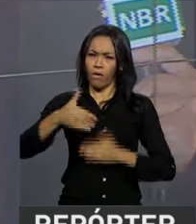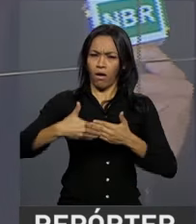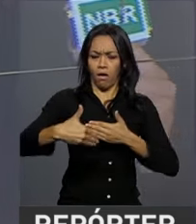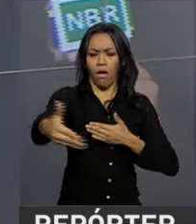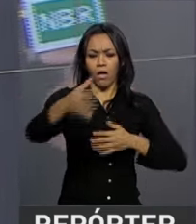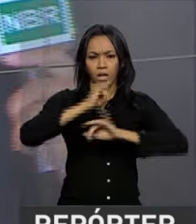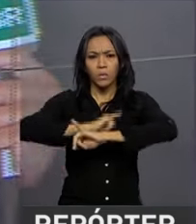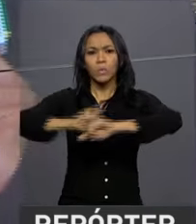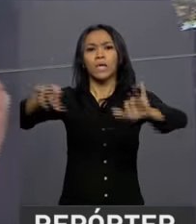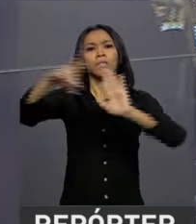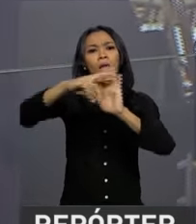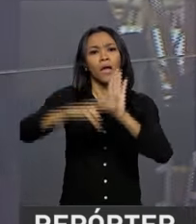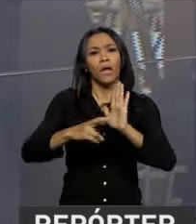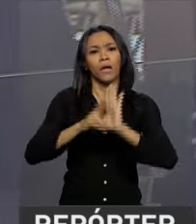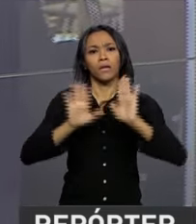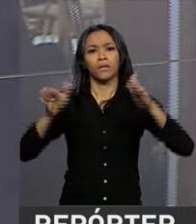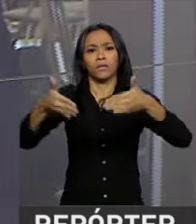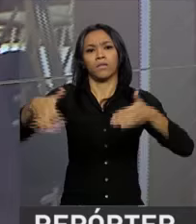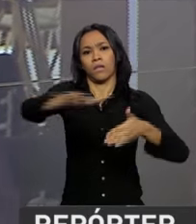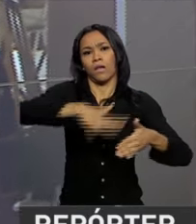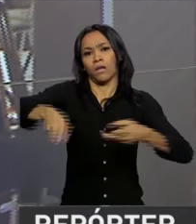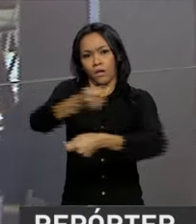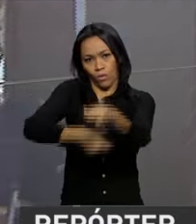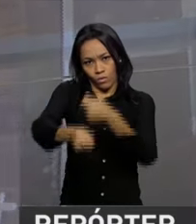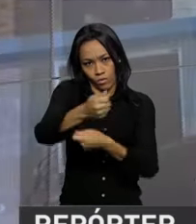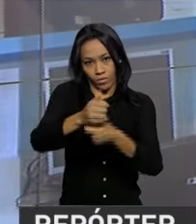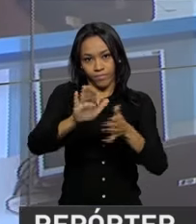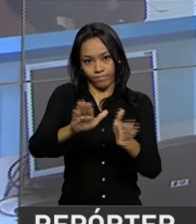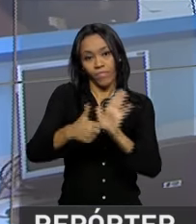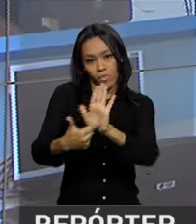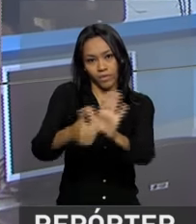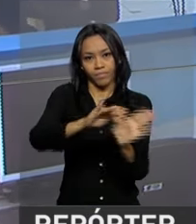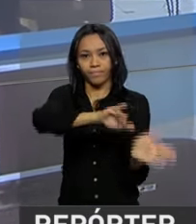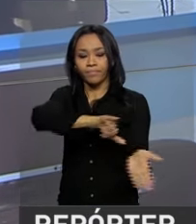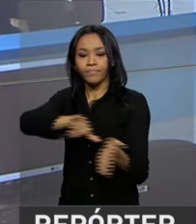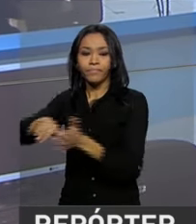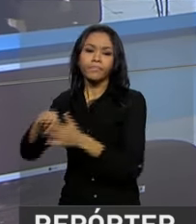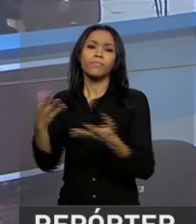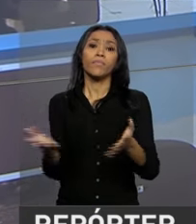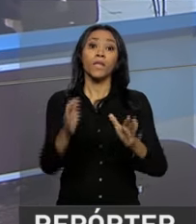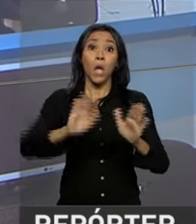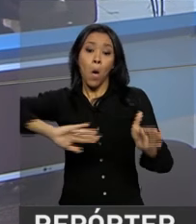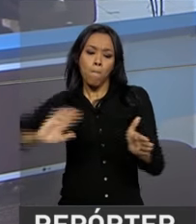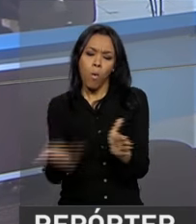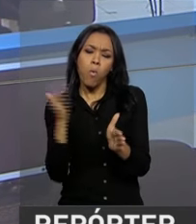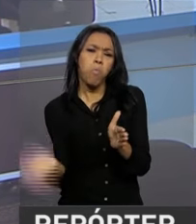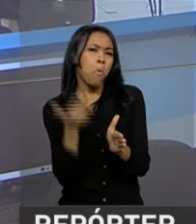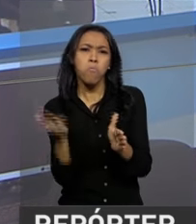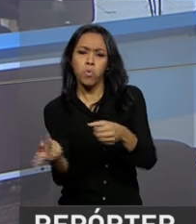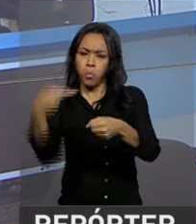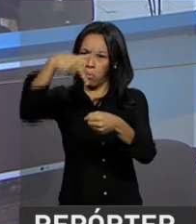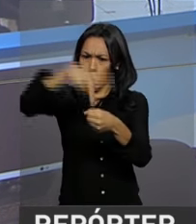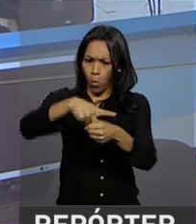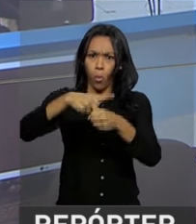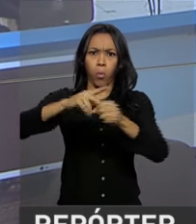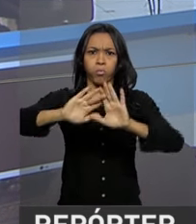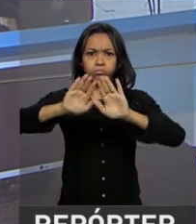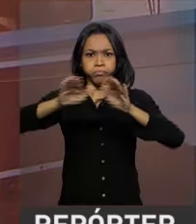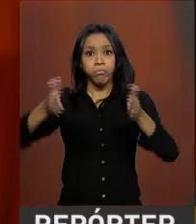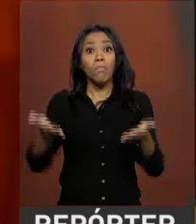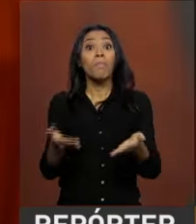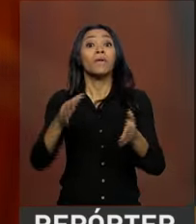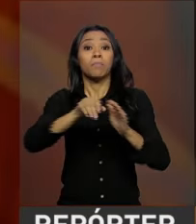das medidas econômicas, a NBR transmite ao vivo. A produção de petróleo a partir dos campos do pré-sal ultrapassou